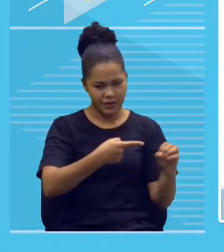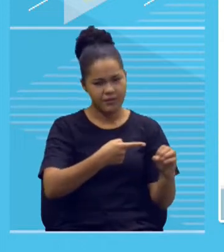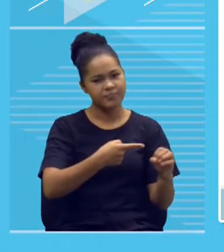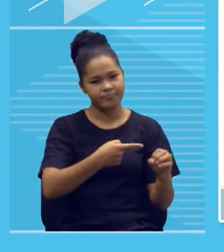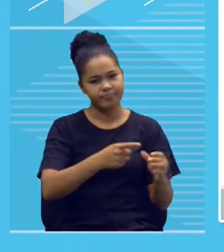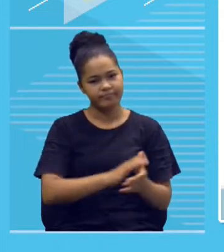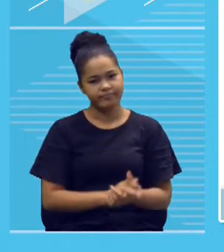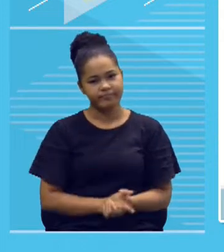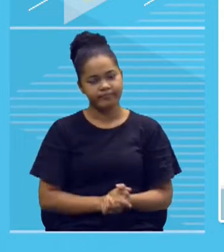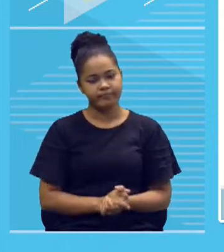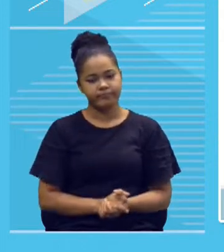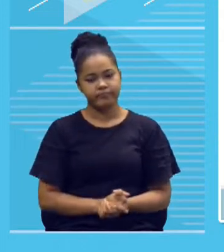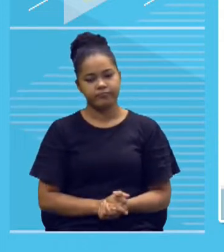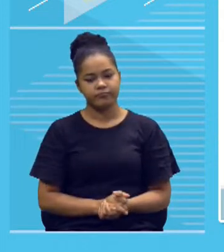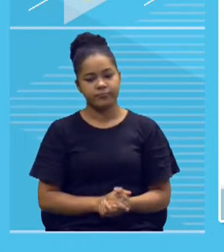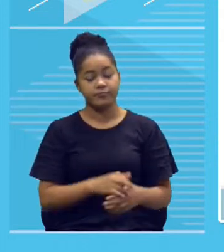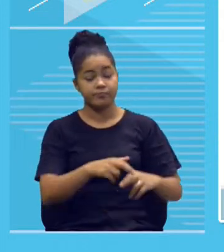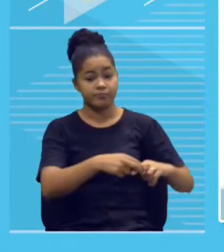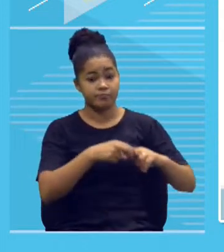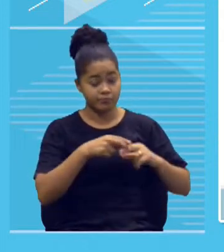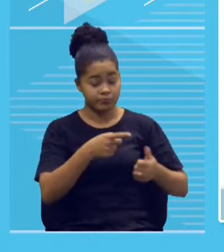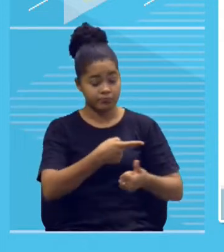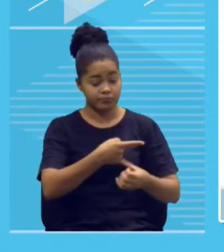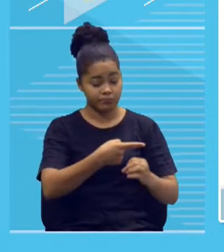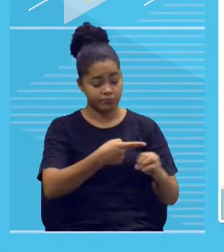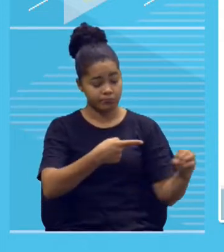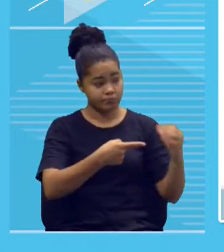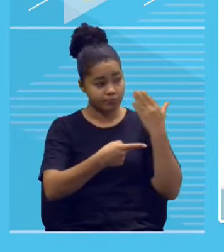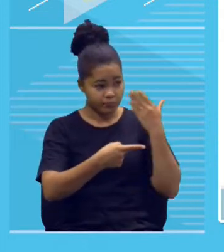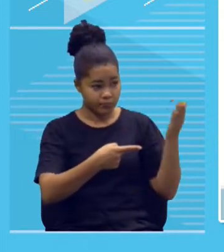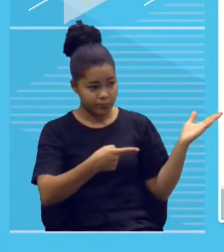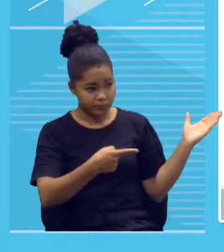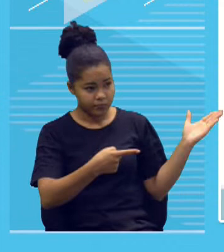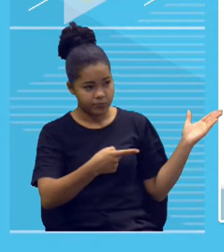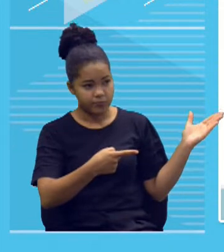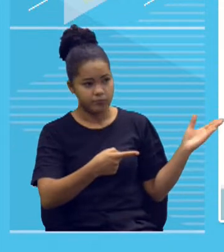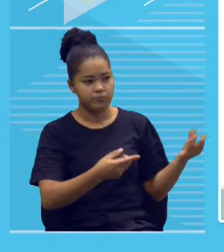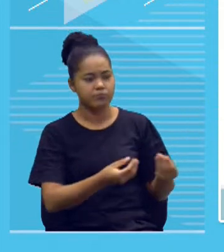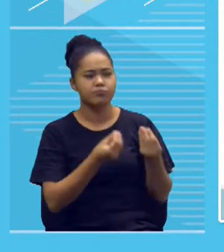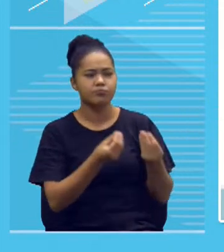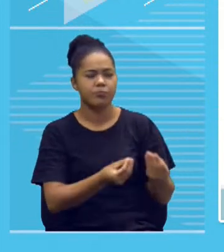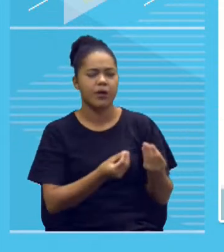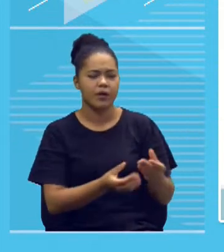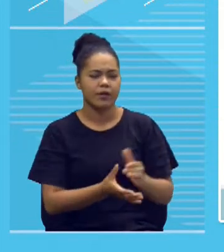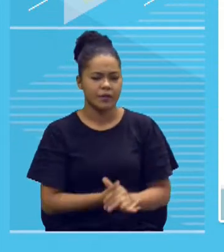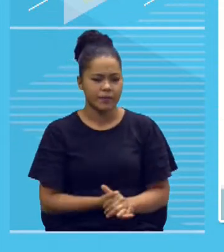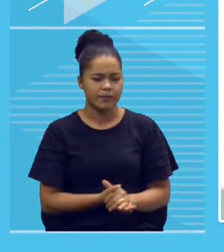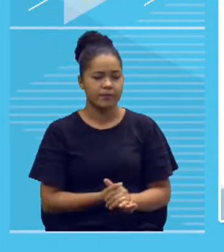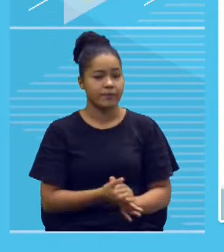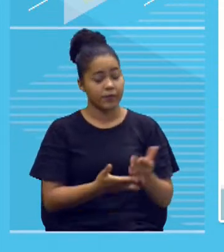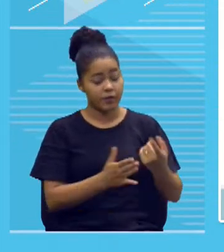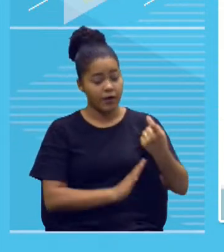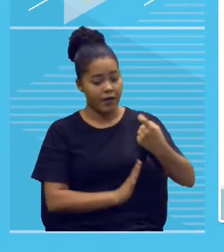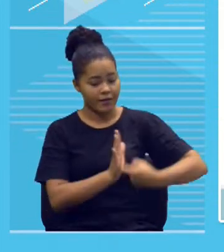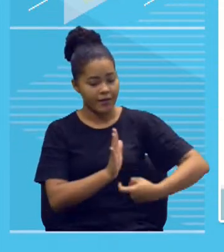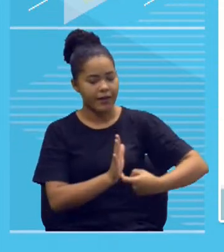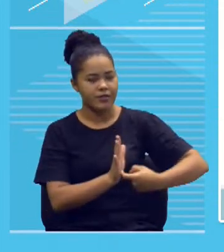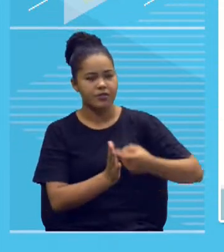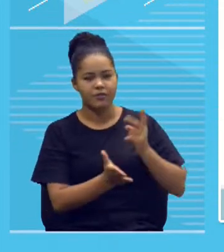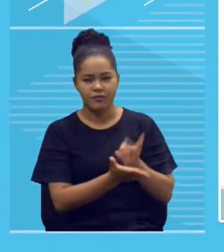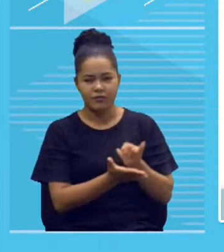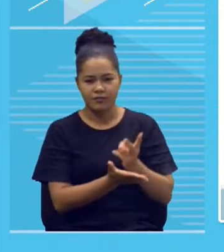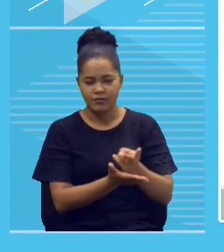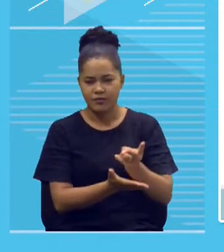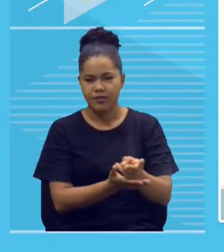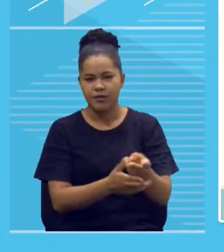forma decimal porque estes em baixo professor vai fazer com que a minha taxa fique na forma fracionária